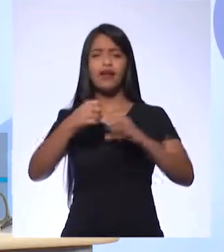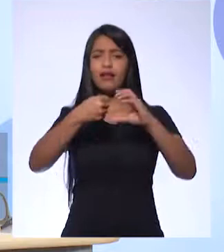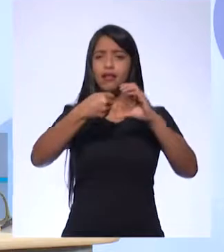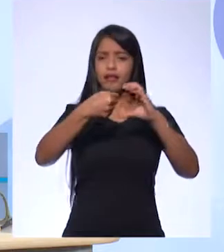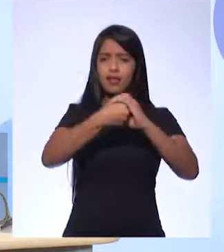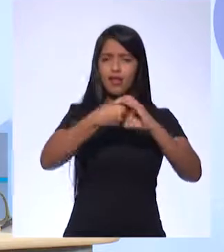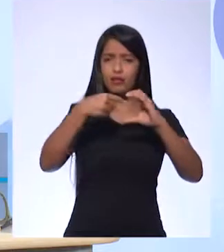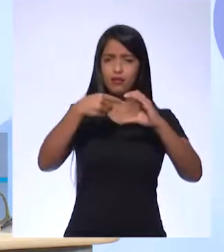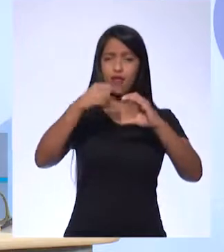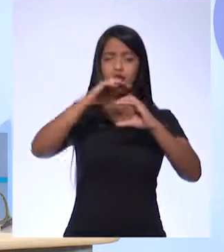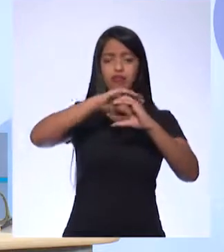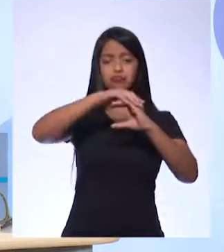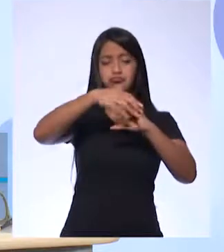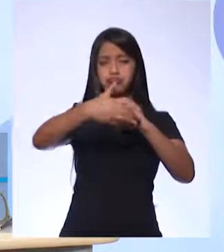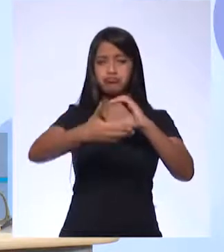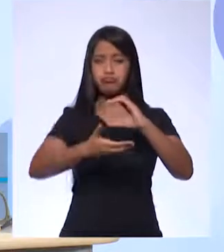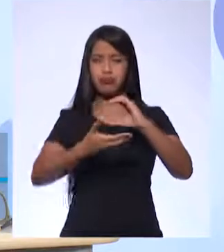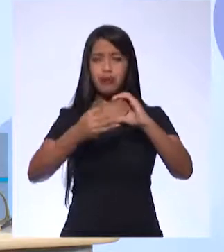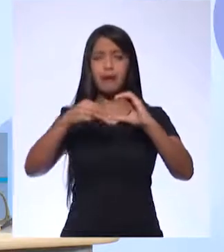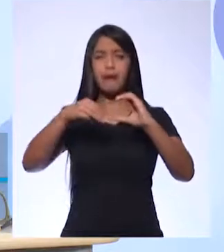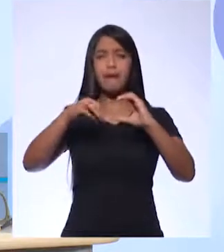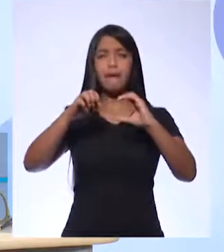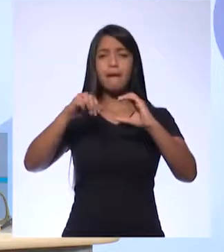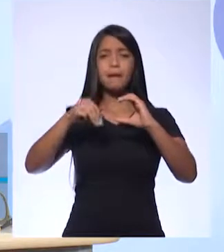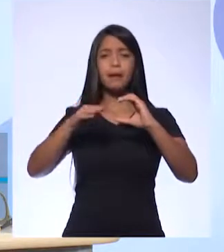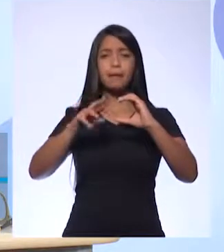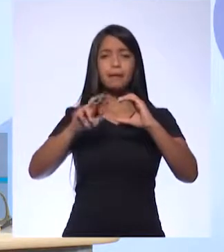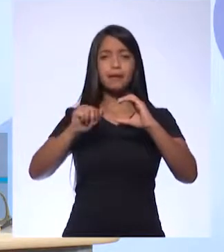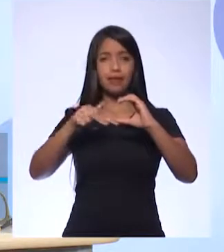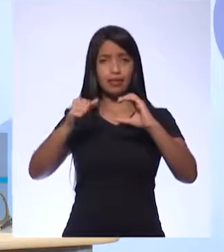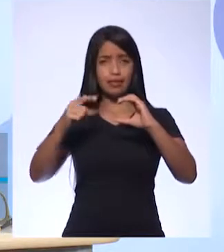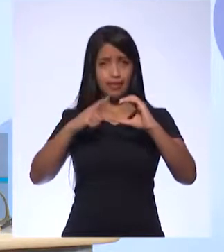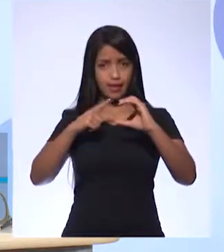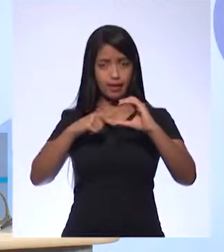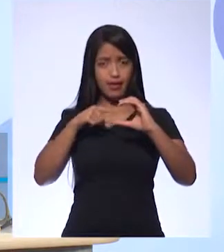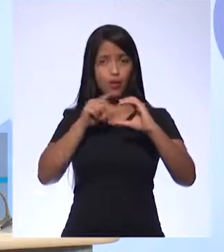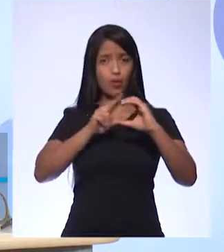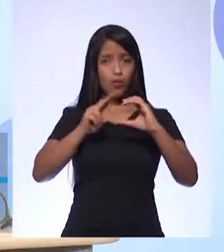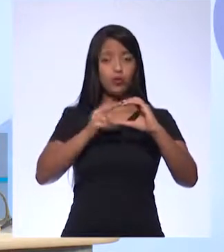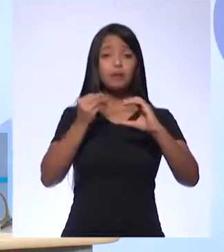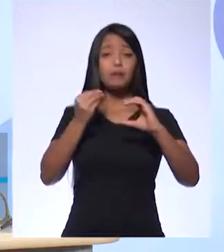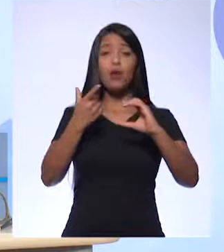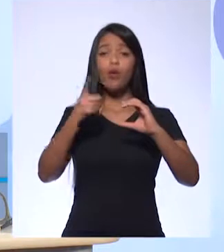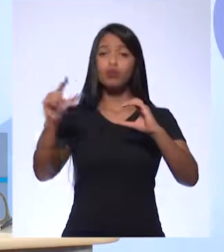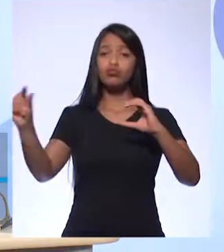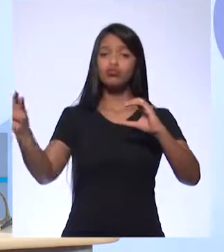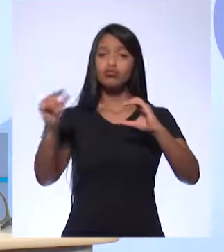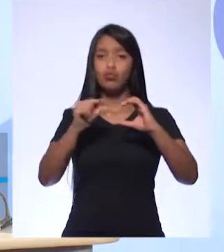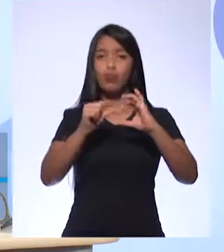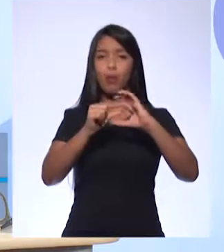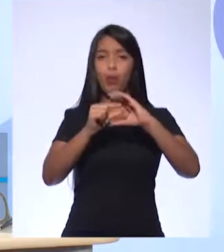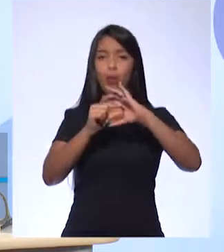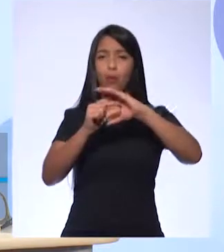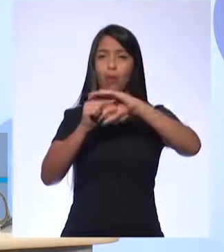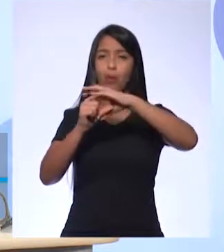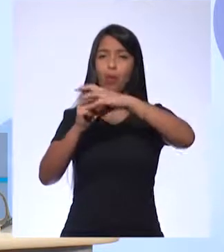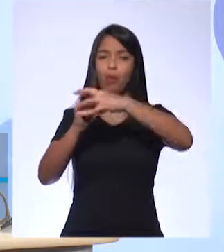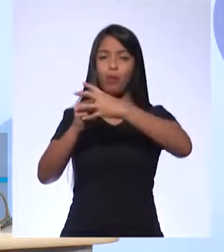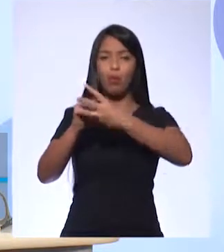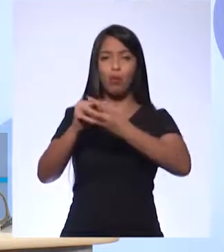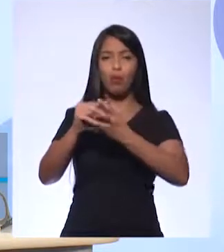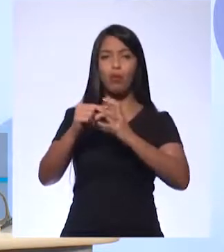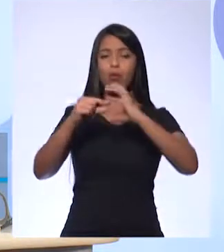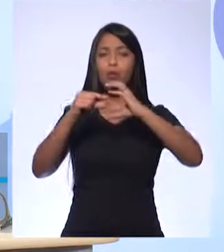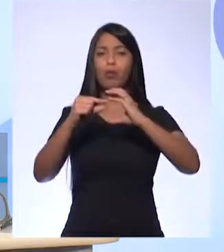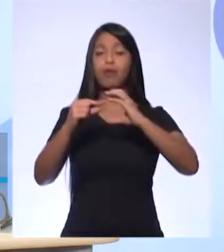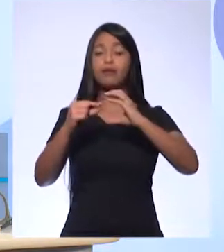sua membrana plasmática para englobar partículas grandes, dando origem a um